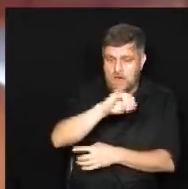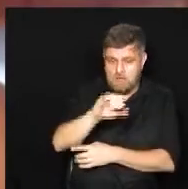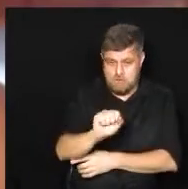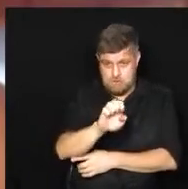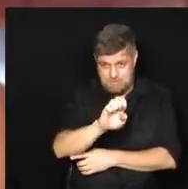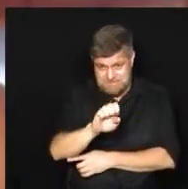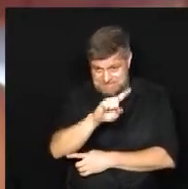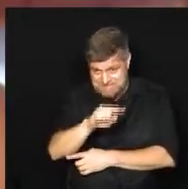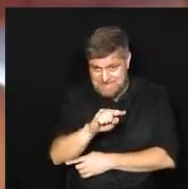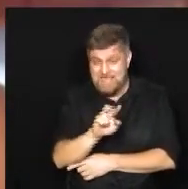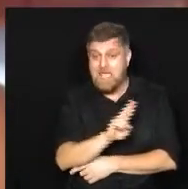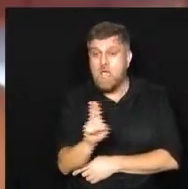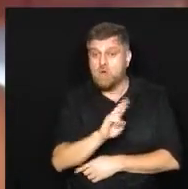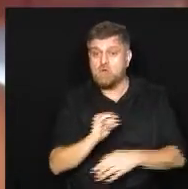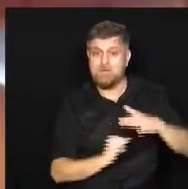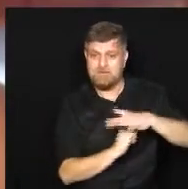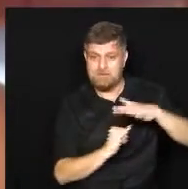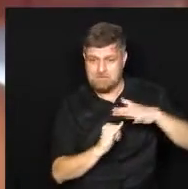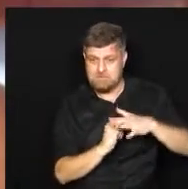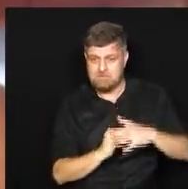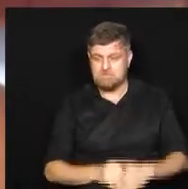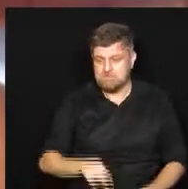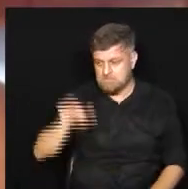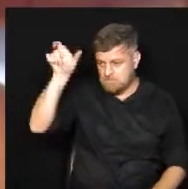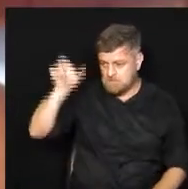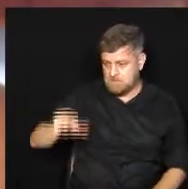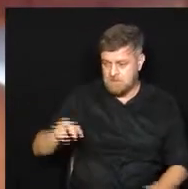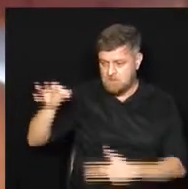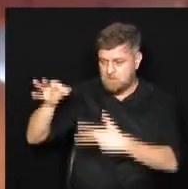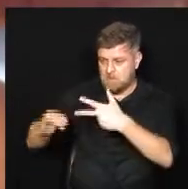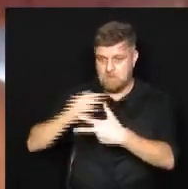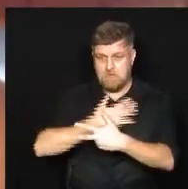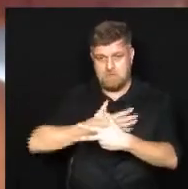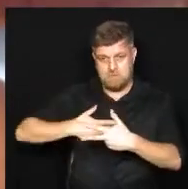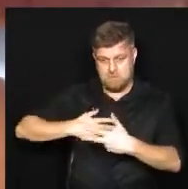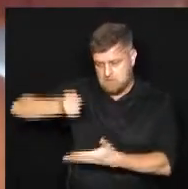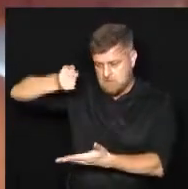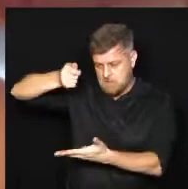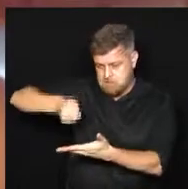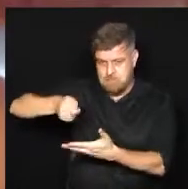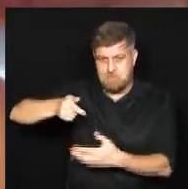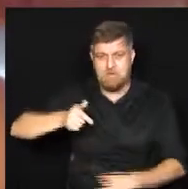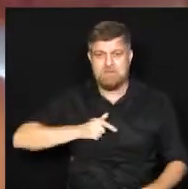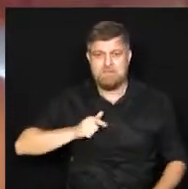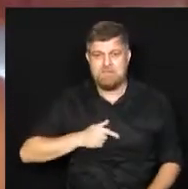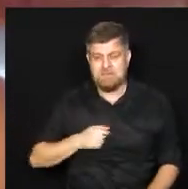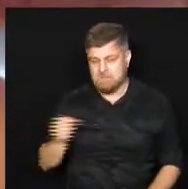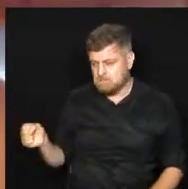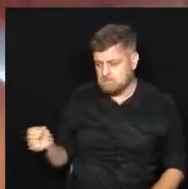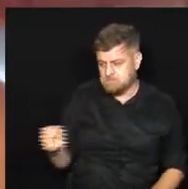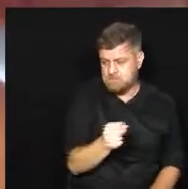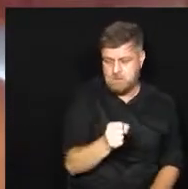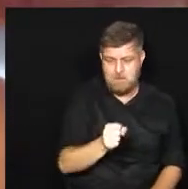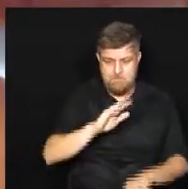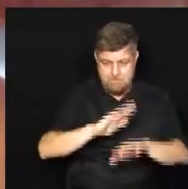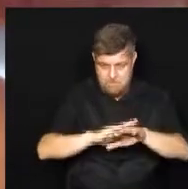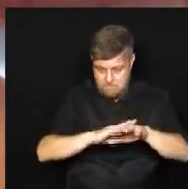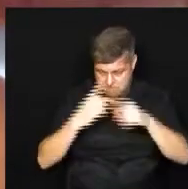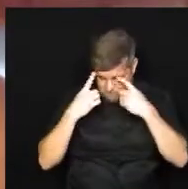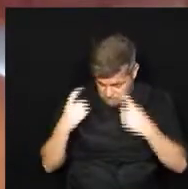Então, a doutora Cristina, como juíza, ela designa, então, parte da penalidade dos autores de